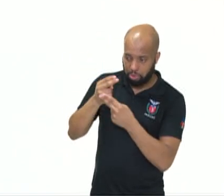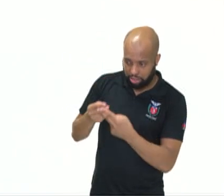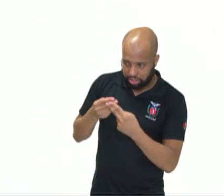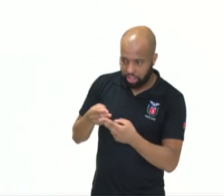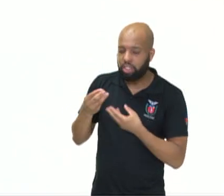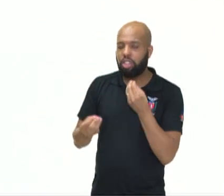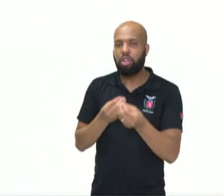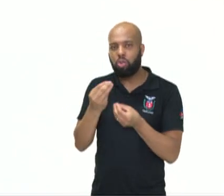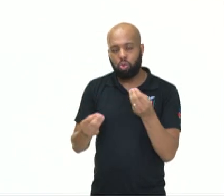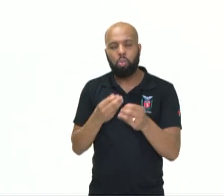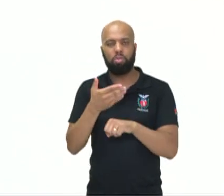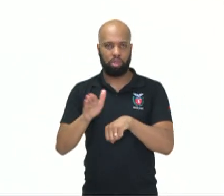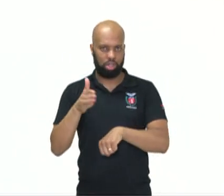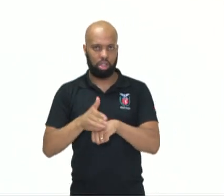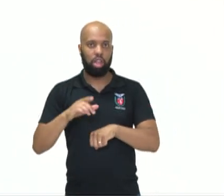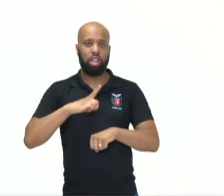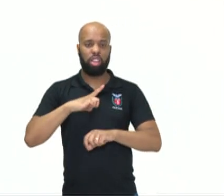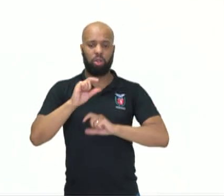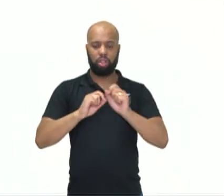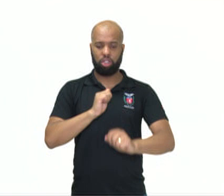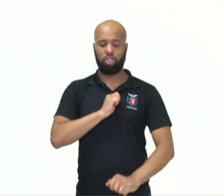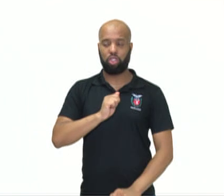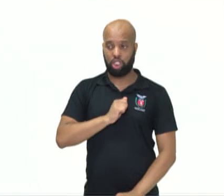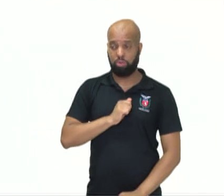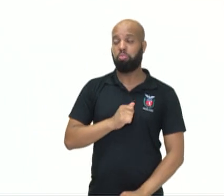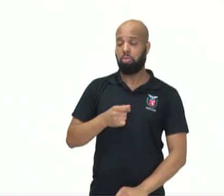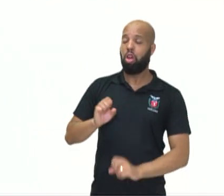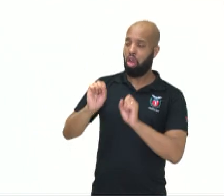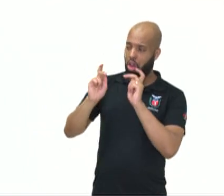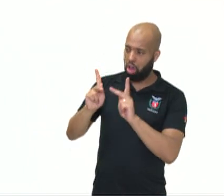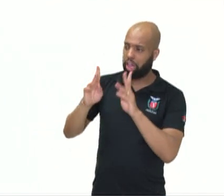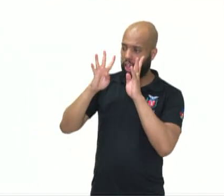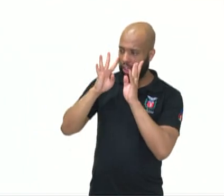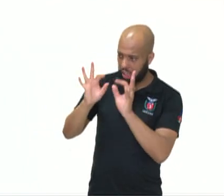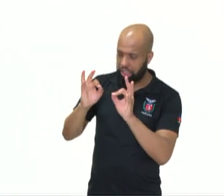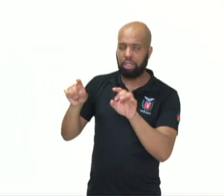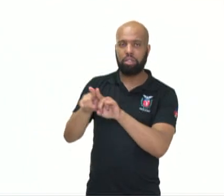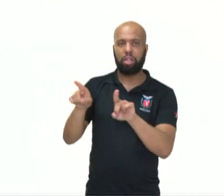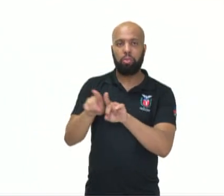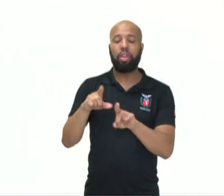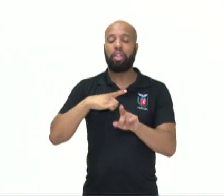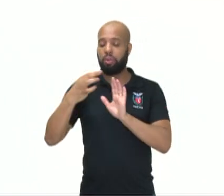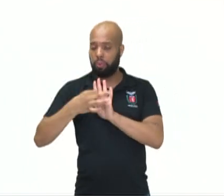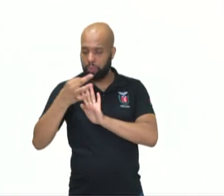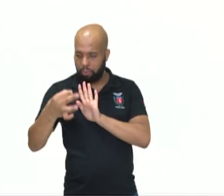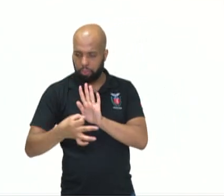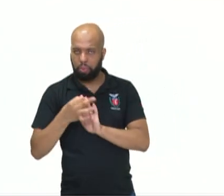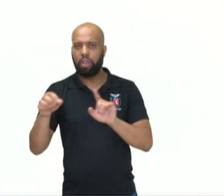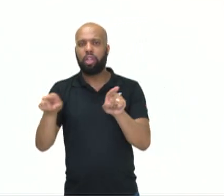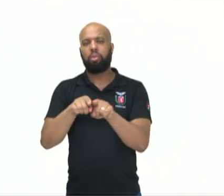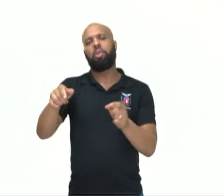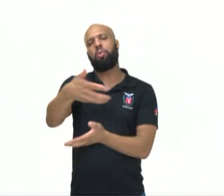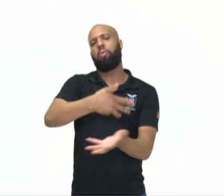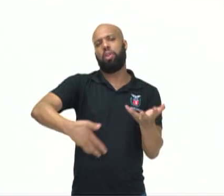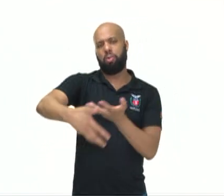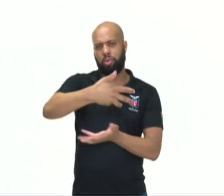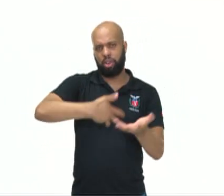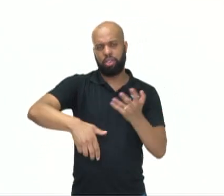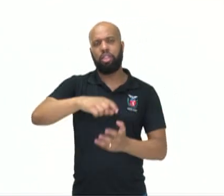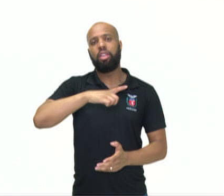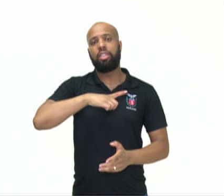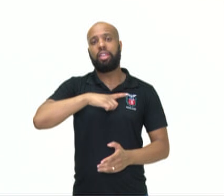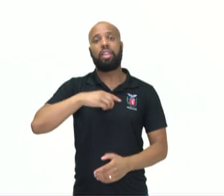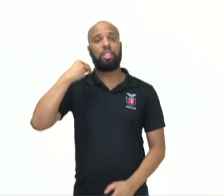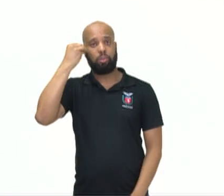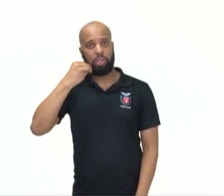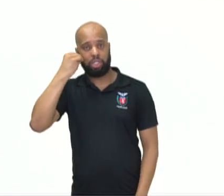desenvolver atitudes de escuta, interação, argumentação, colaboração e de troca